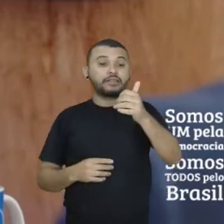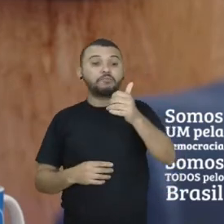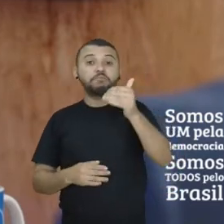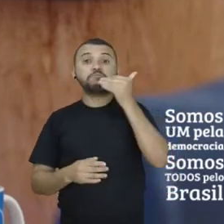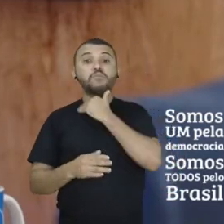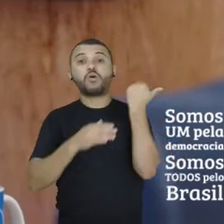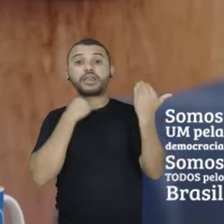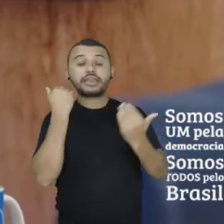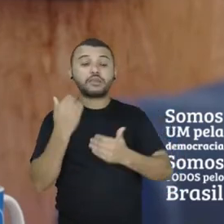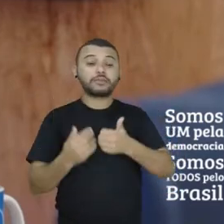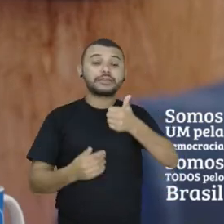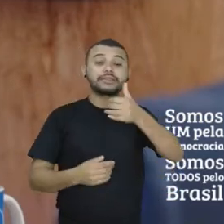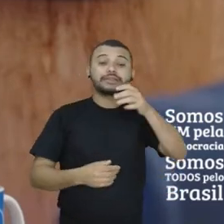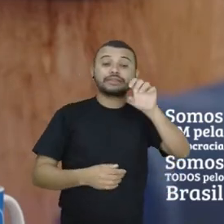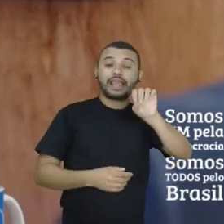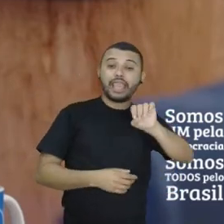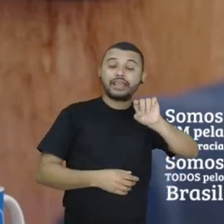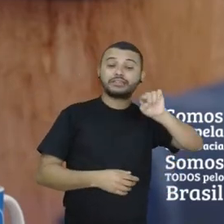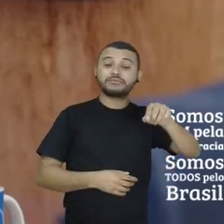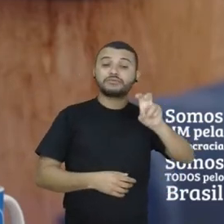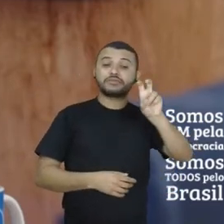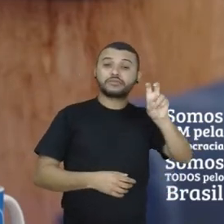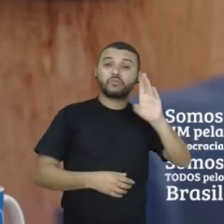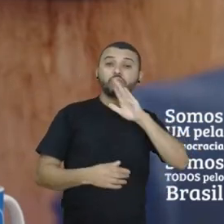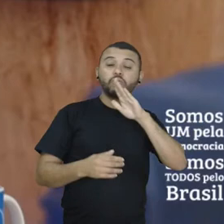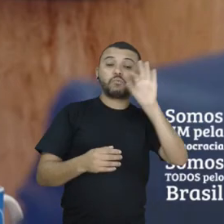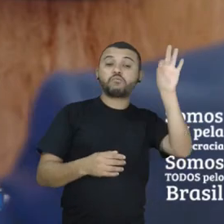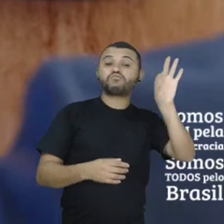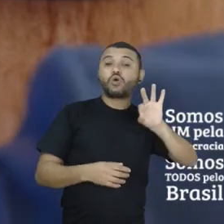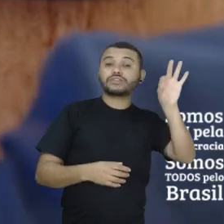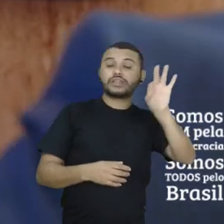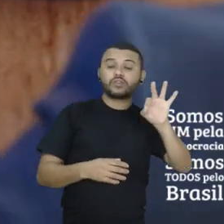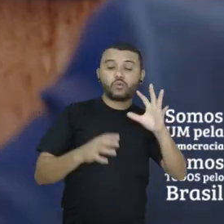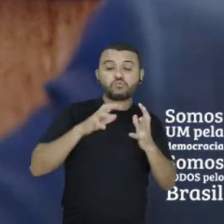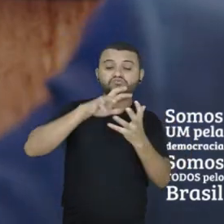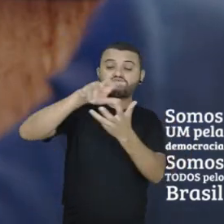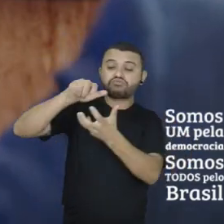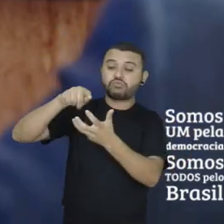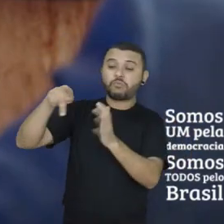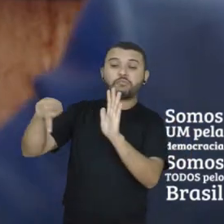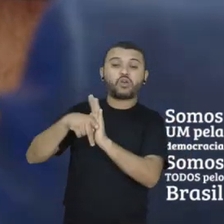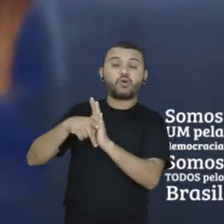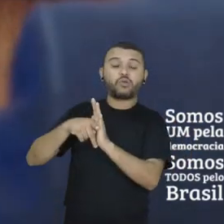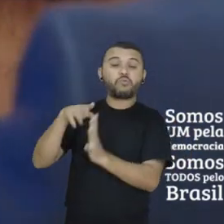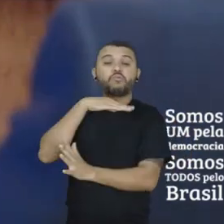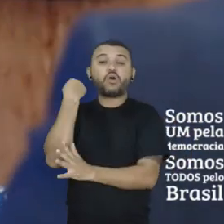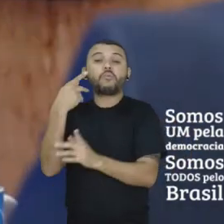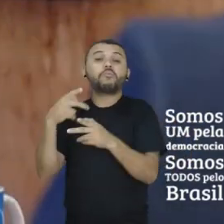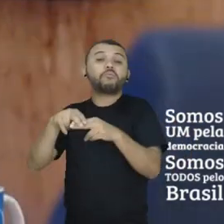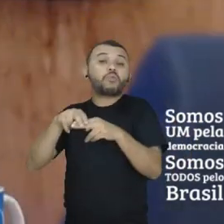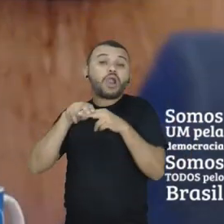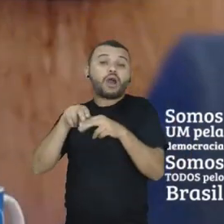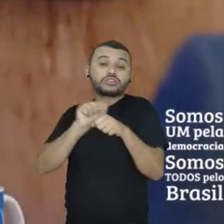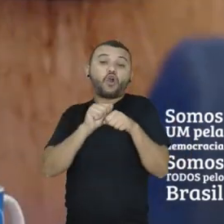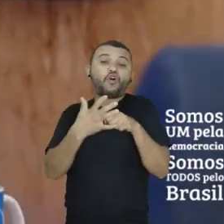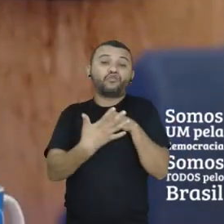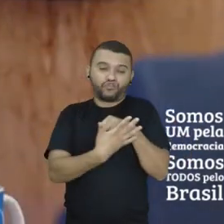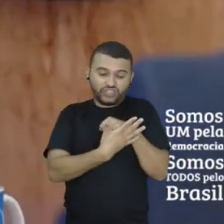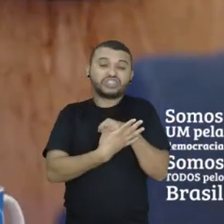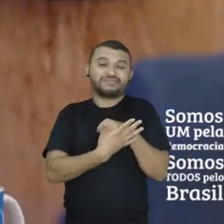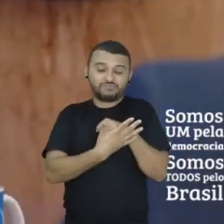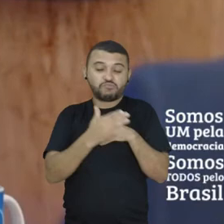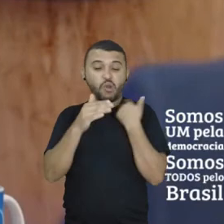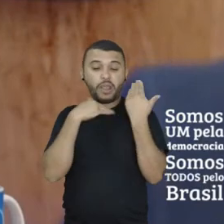10,5% por Covid, das pessoas que morreram no mundo por Covid. Então, nós, com 3% da